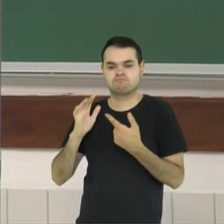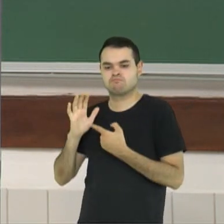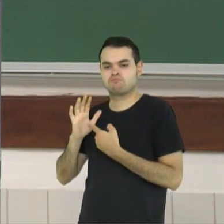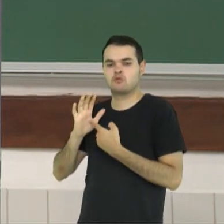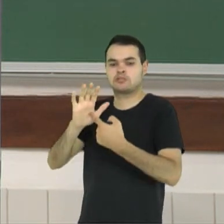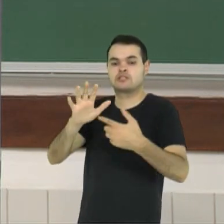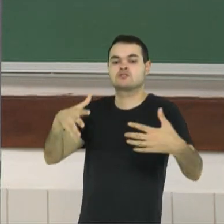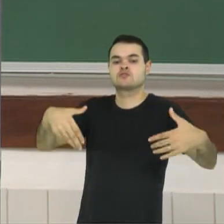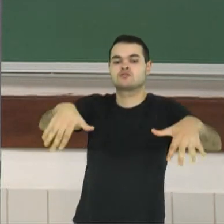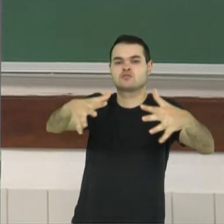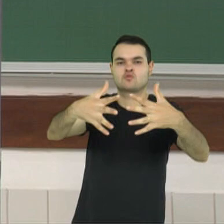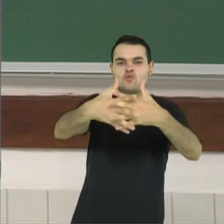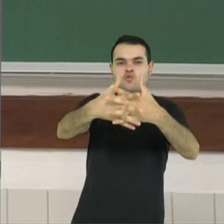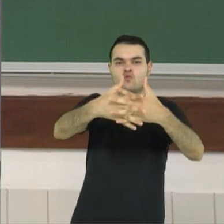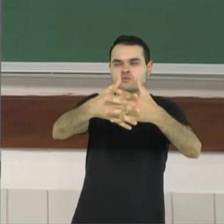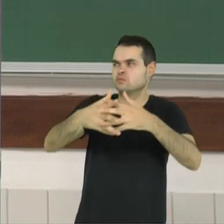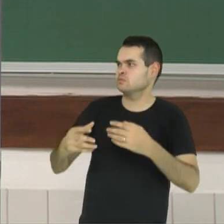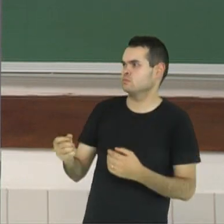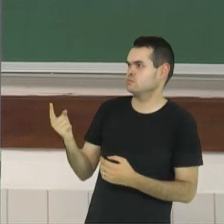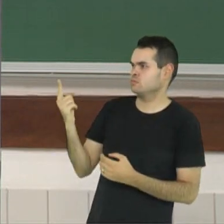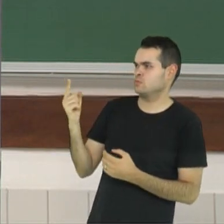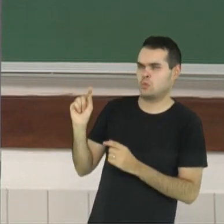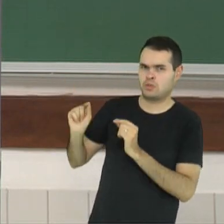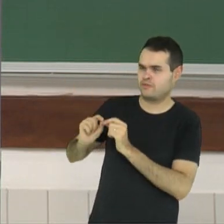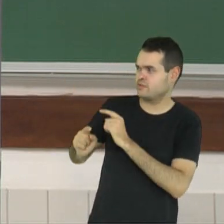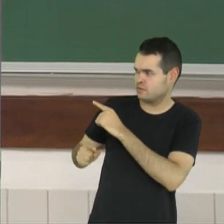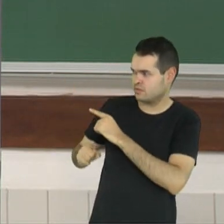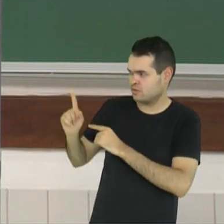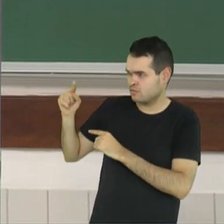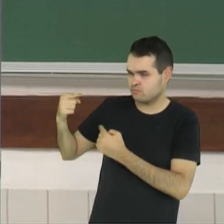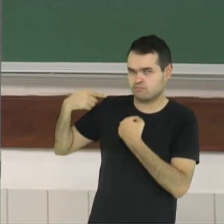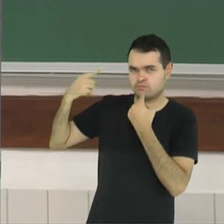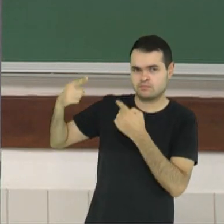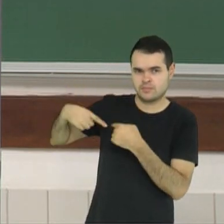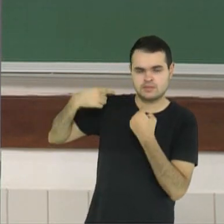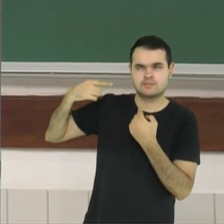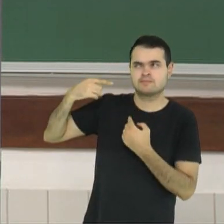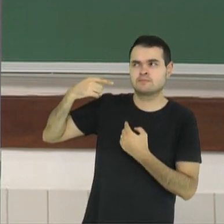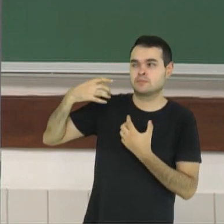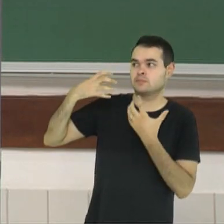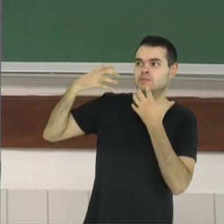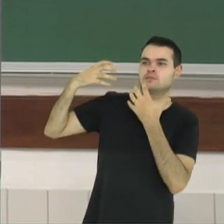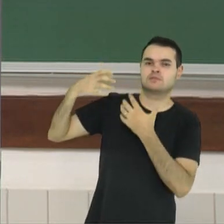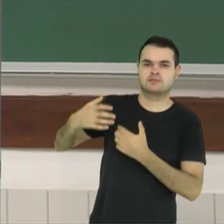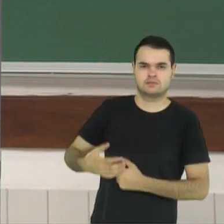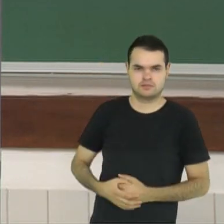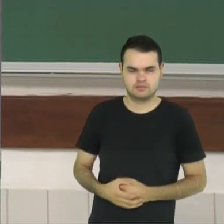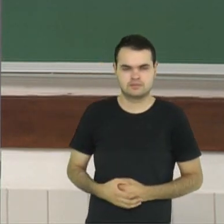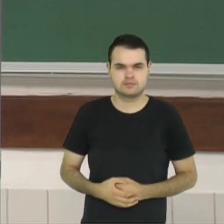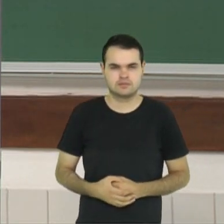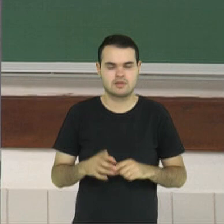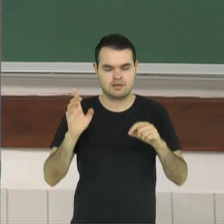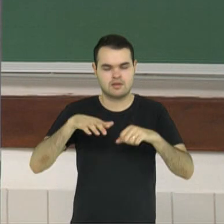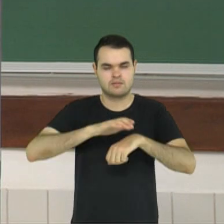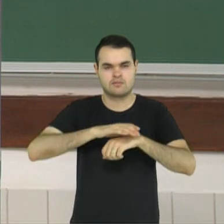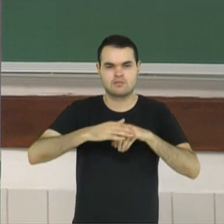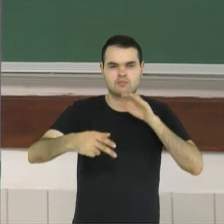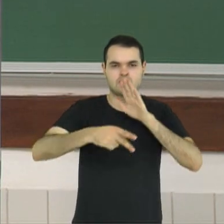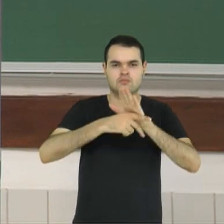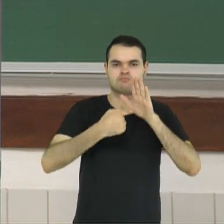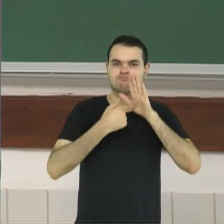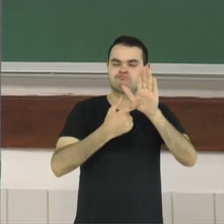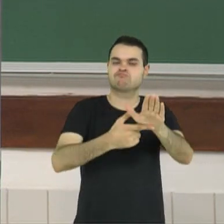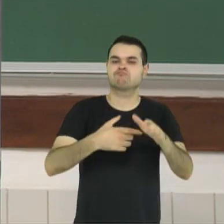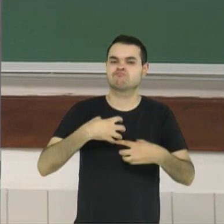coisa para você olhar e falar, puta, mas o que ele está fazendo? É para você, sabe, você ficar chocado. Essa é a concepção da